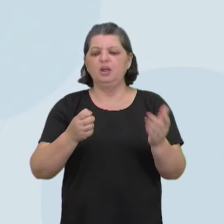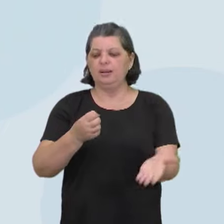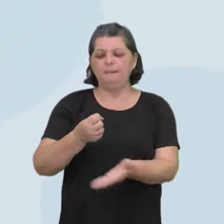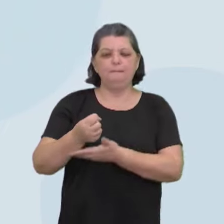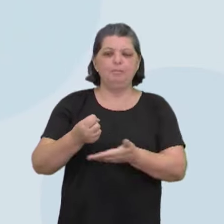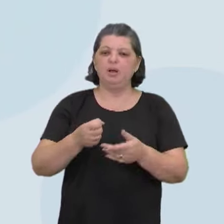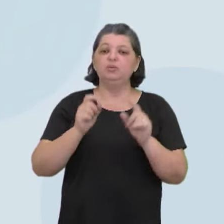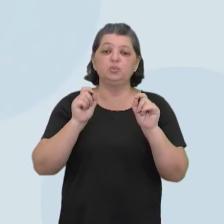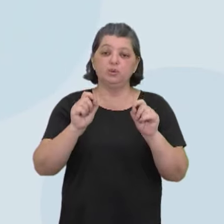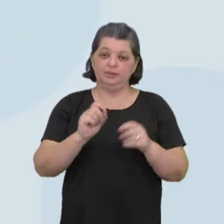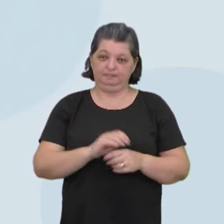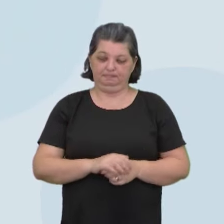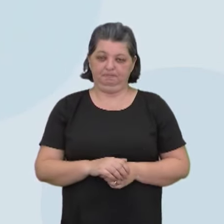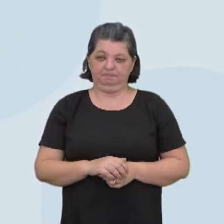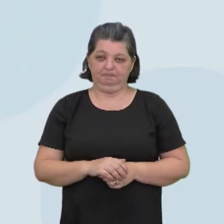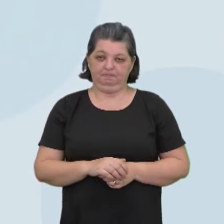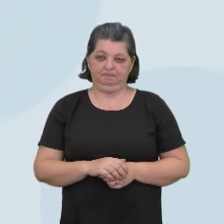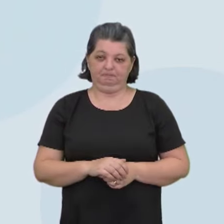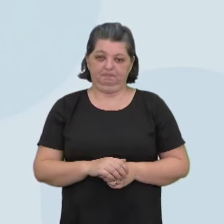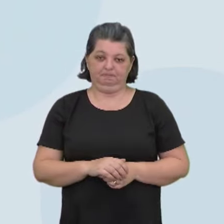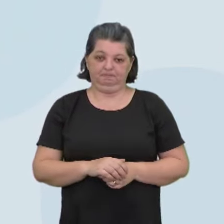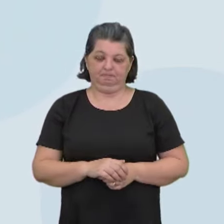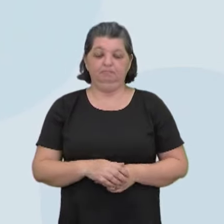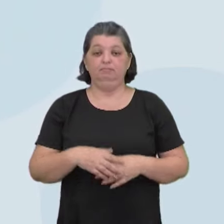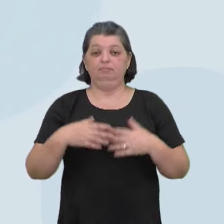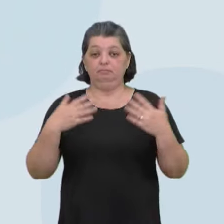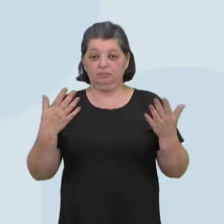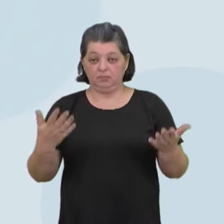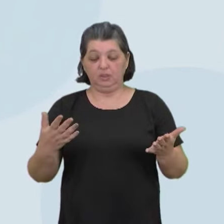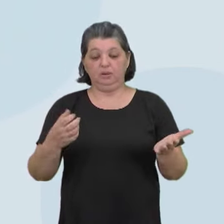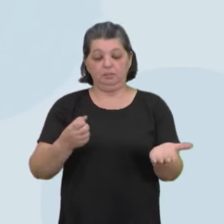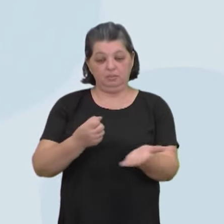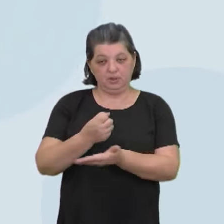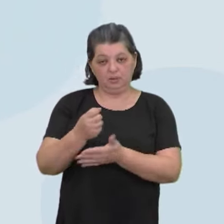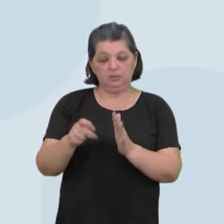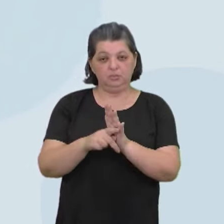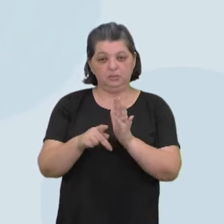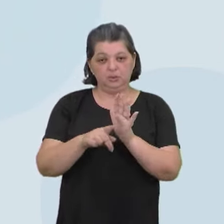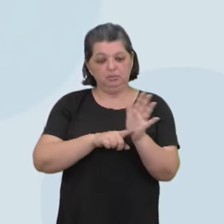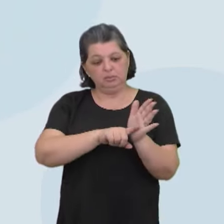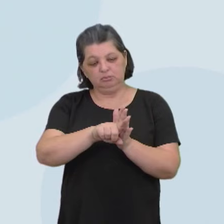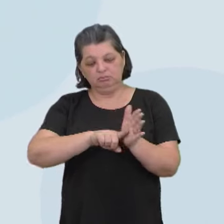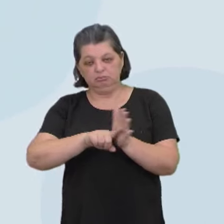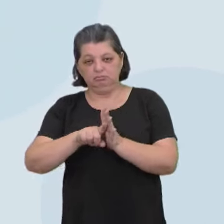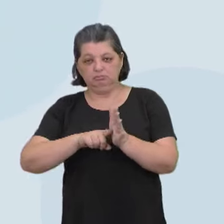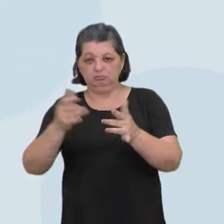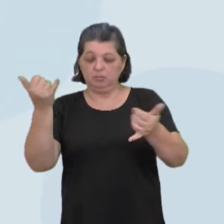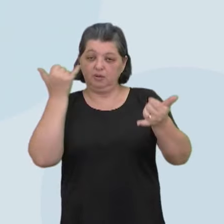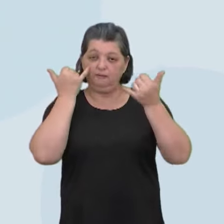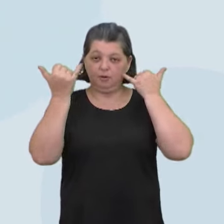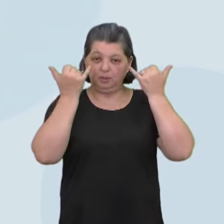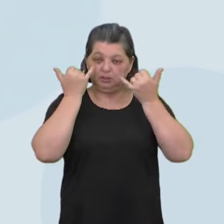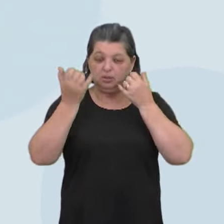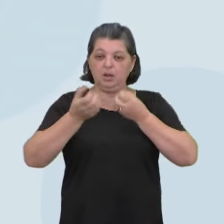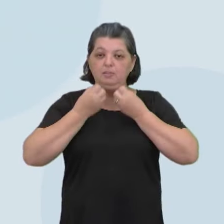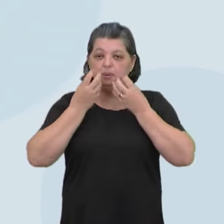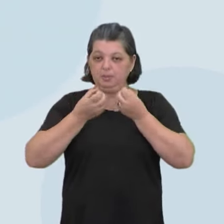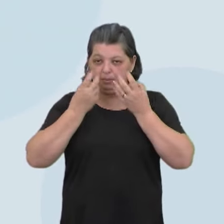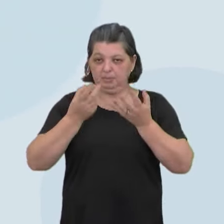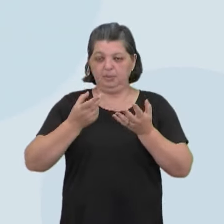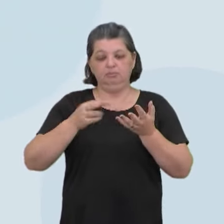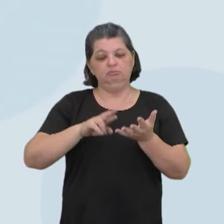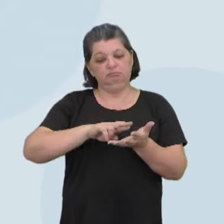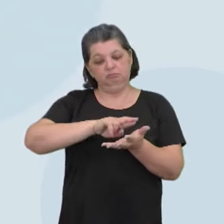quê, professora? Ora, com base na sistematização de dados e informações de